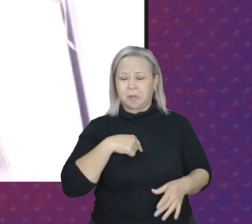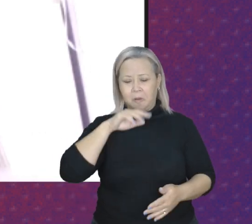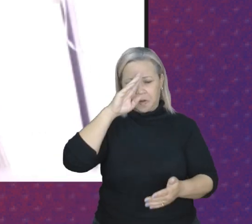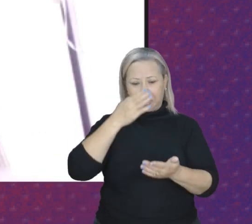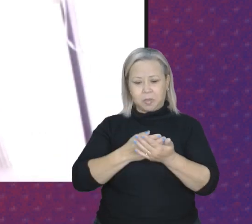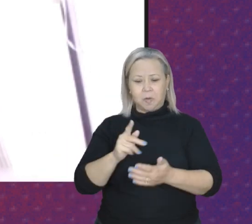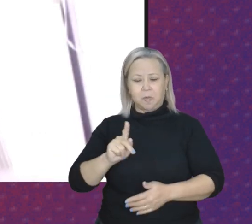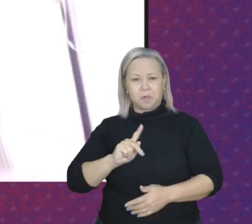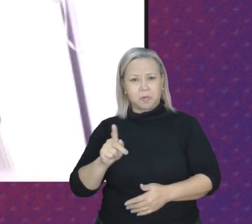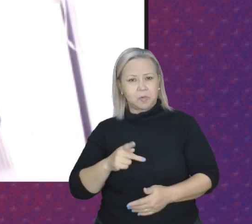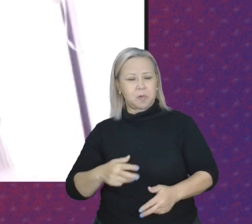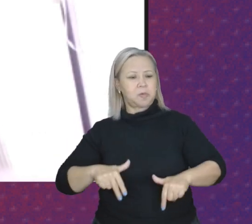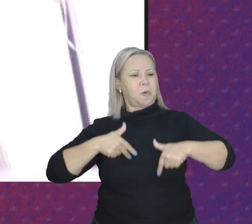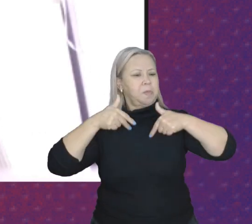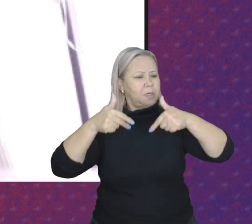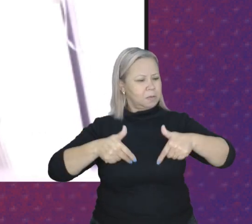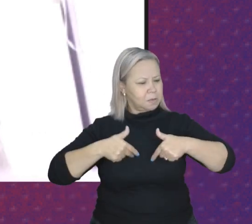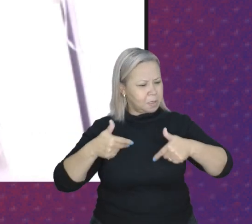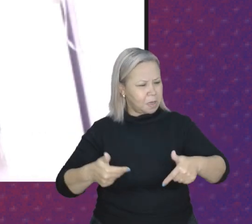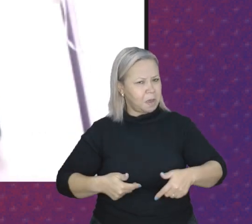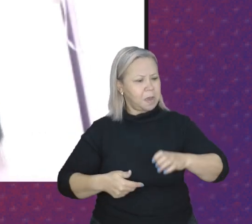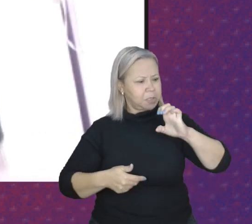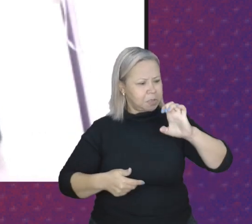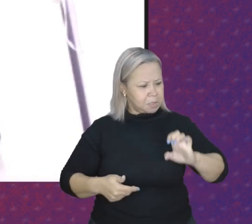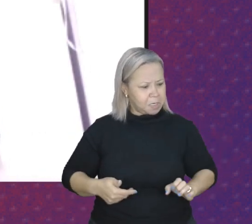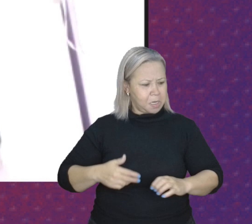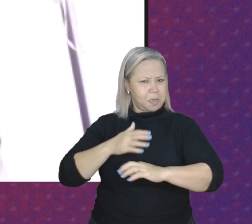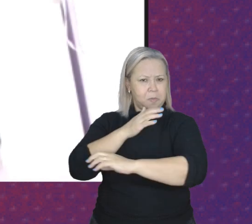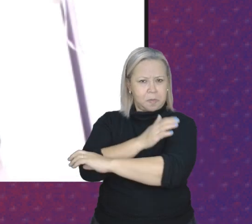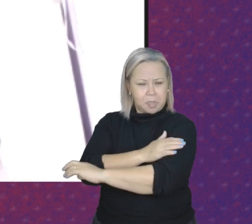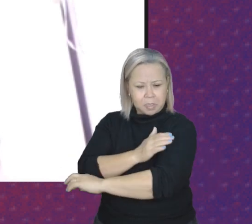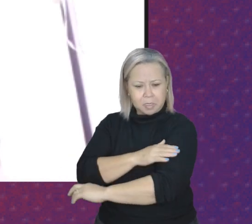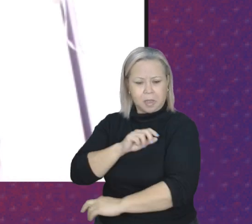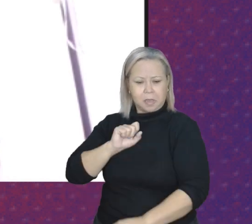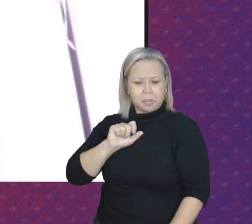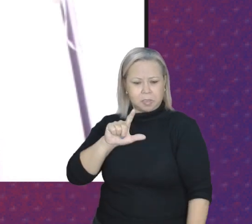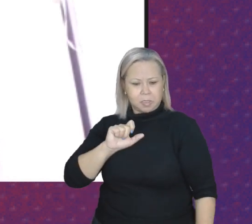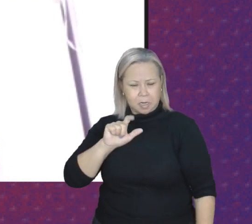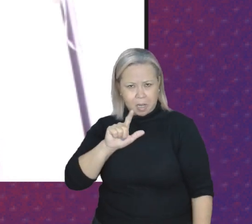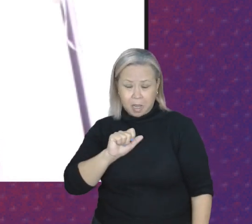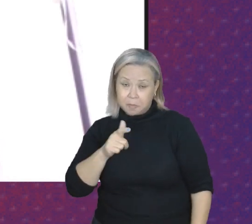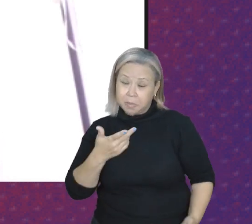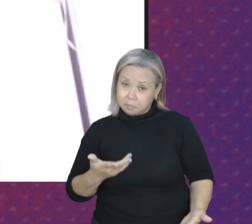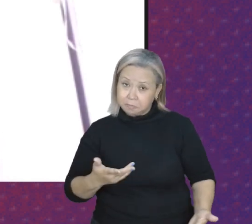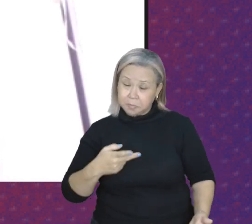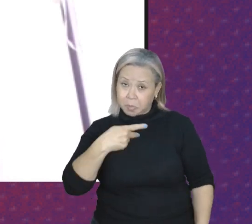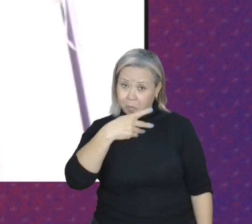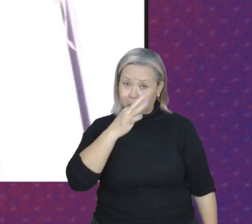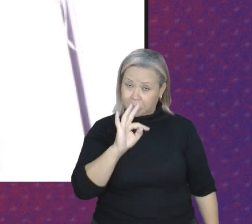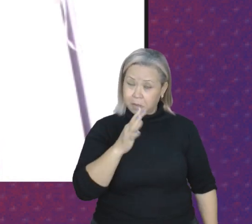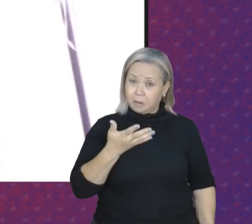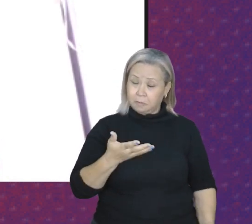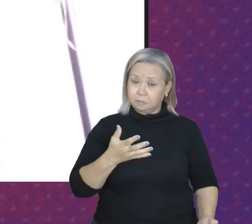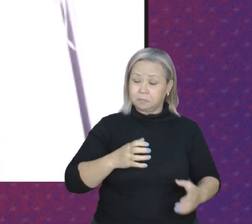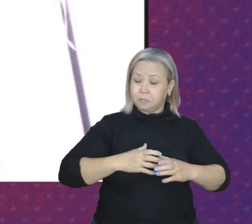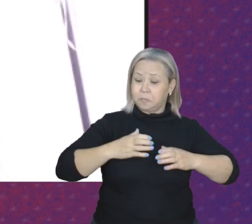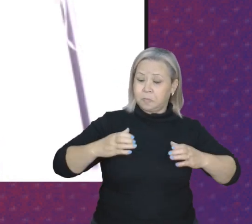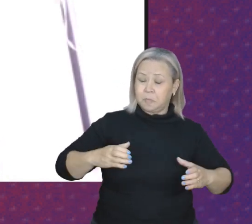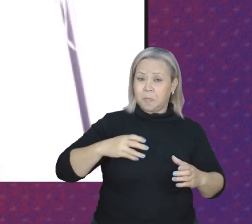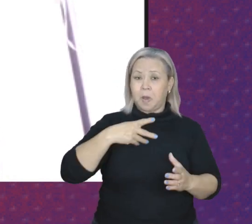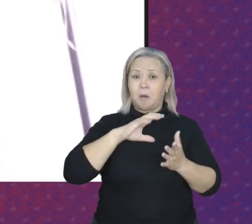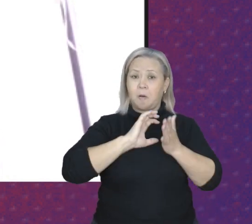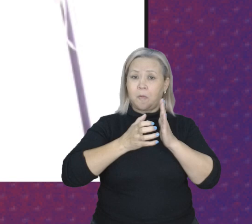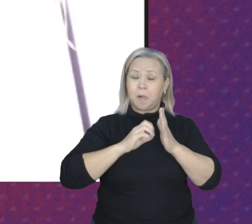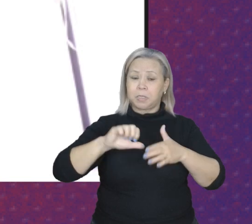de esquerda do Partido dos Trabalhadores e das Trabalhadoras do Brasil, maior partido da América Latina. E a minha